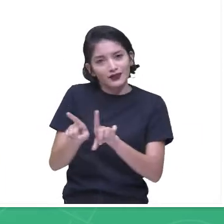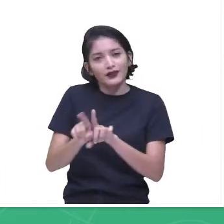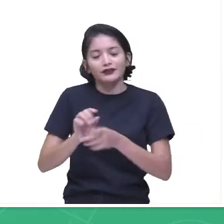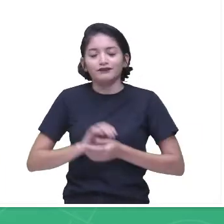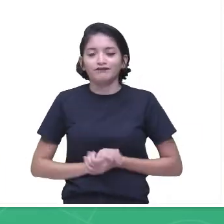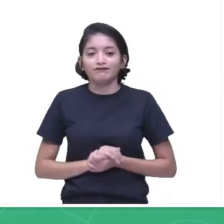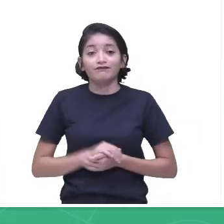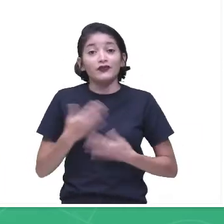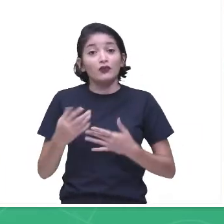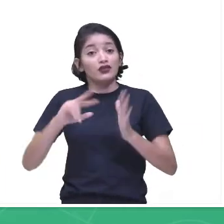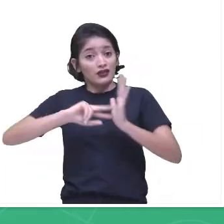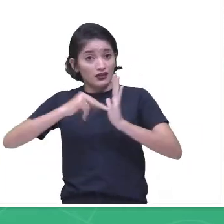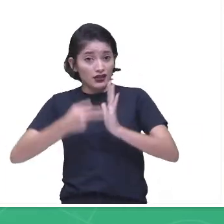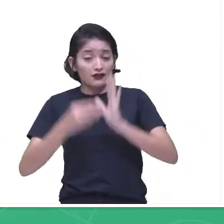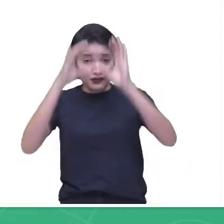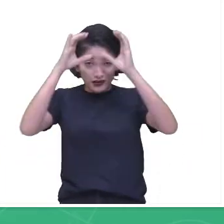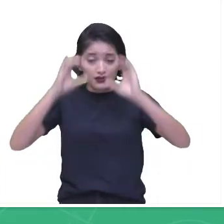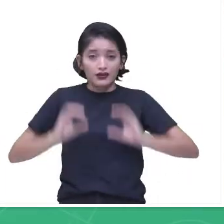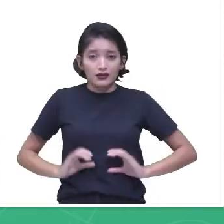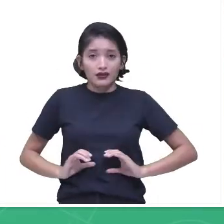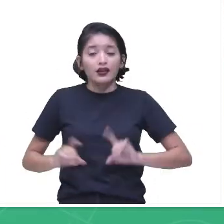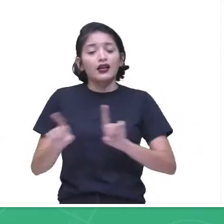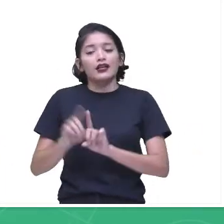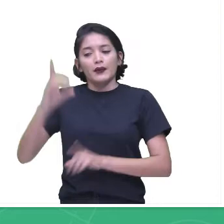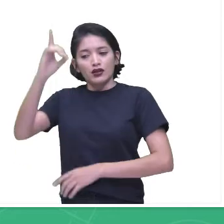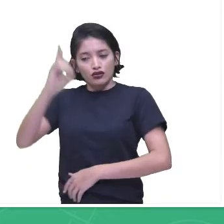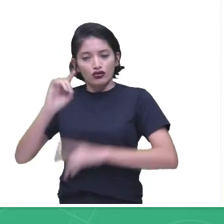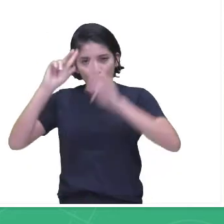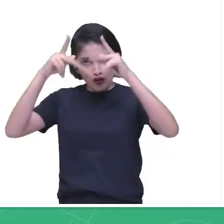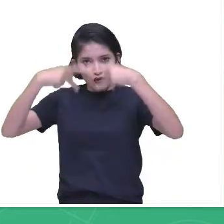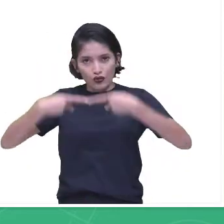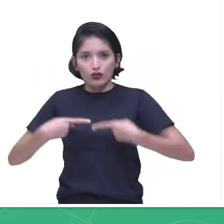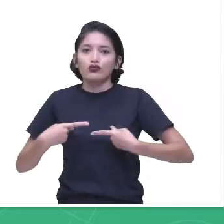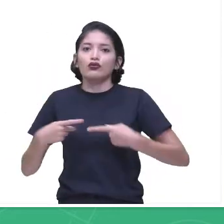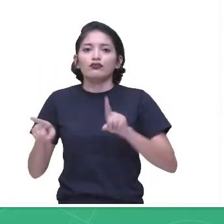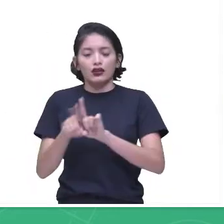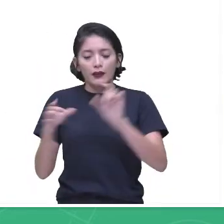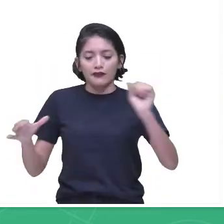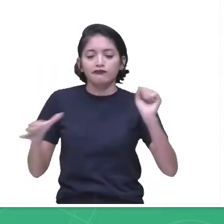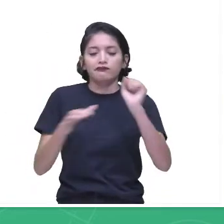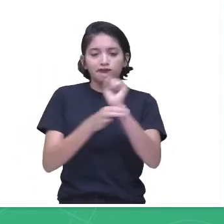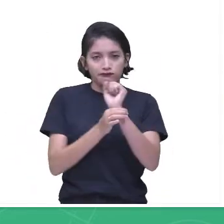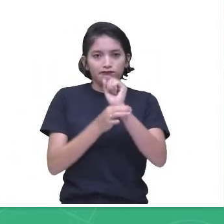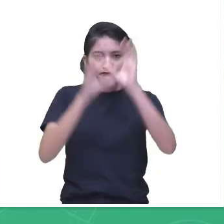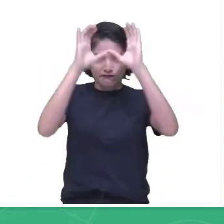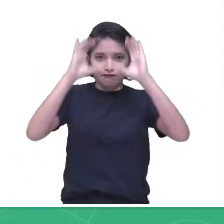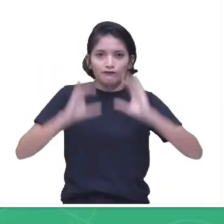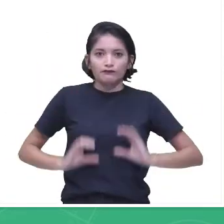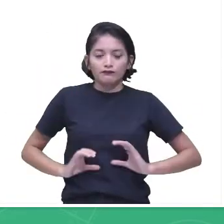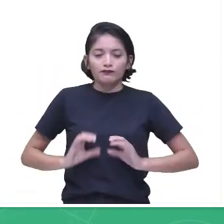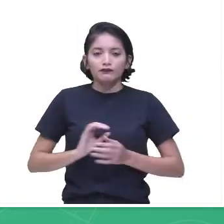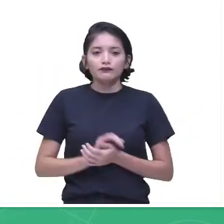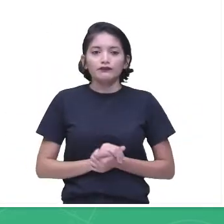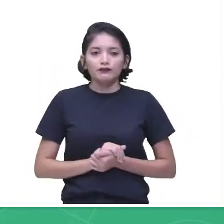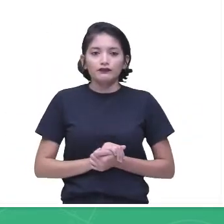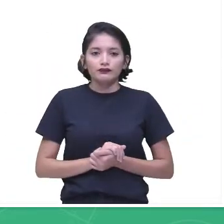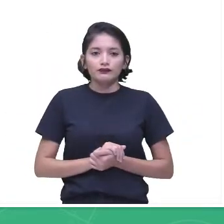isso é cidadania. E os direitos humanos, eles garantem a cidadania, né? Muito bem.